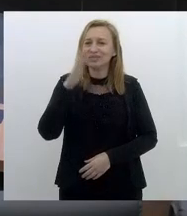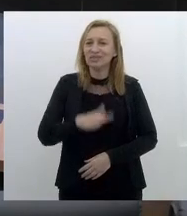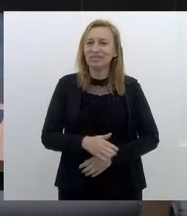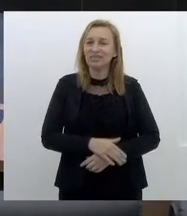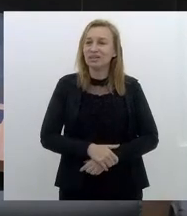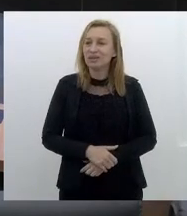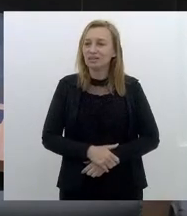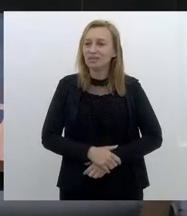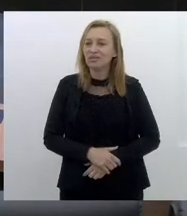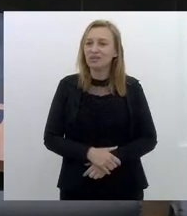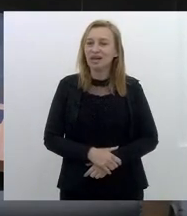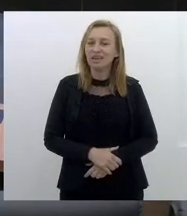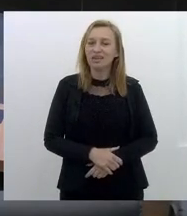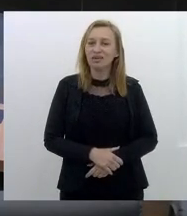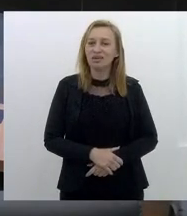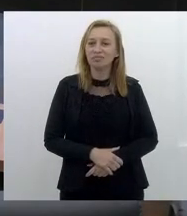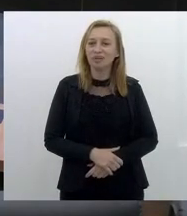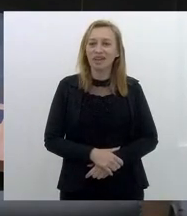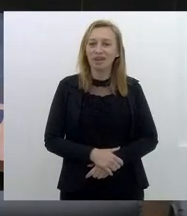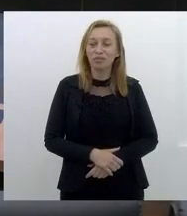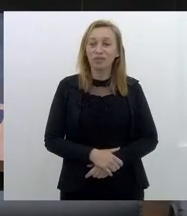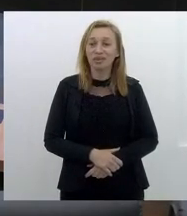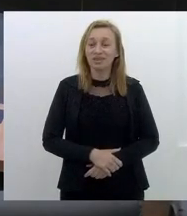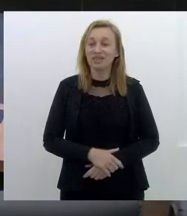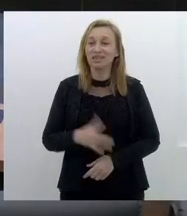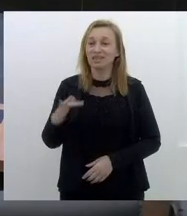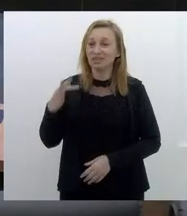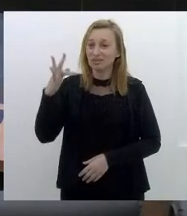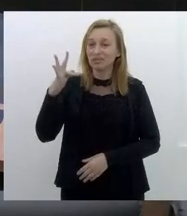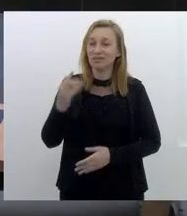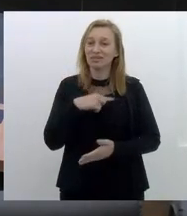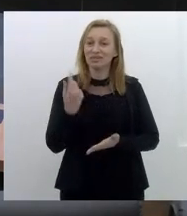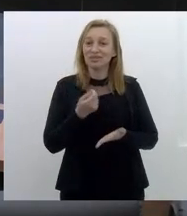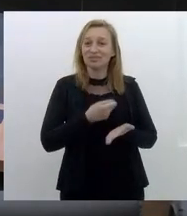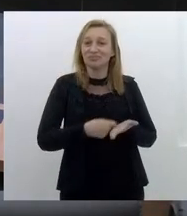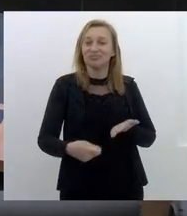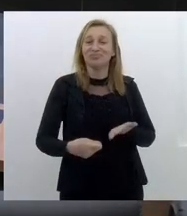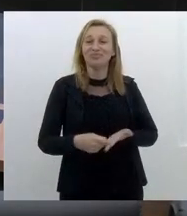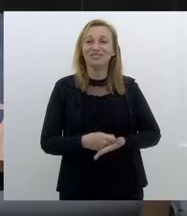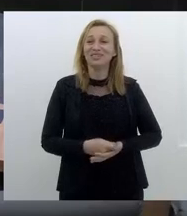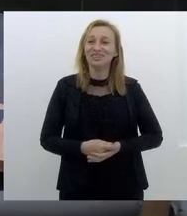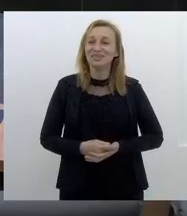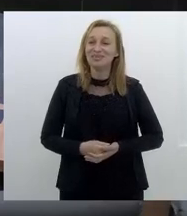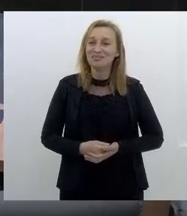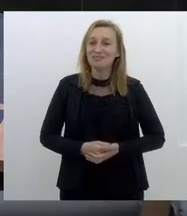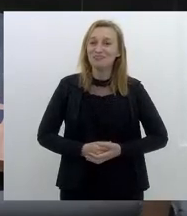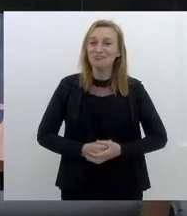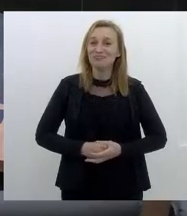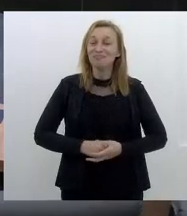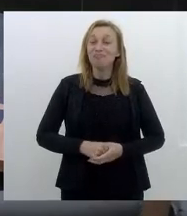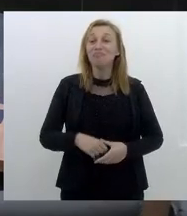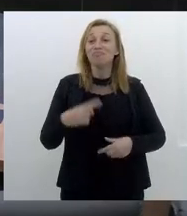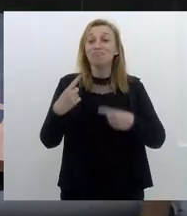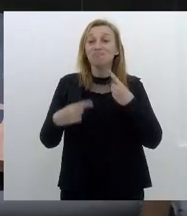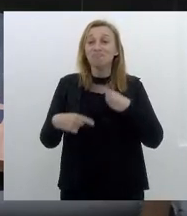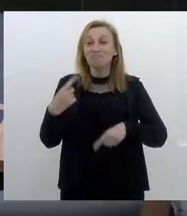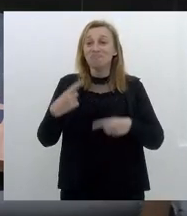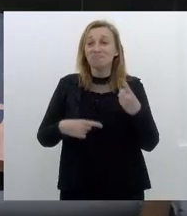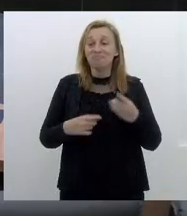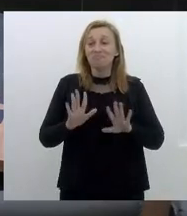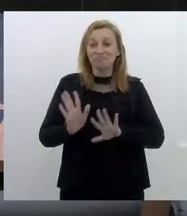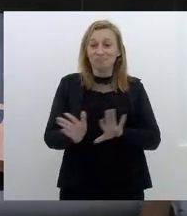permitir a fala eu quero ser muito breve a nossa Constituição ela é semi-rígida porque ela permite a modificação de alguns dispositivos